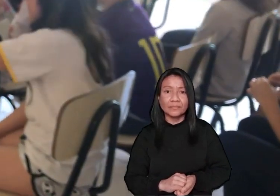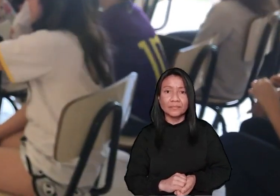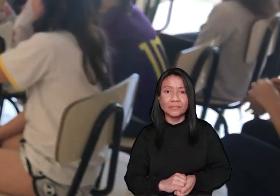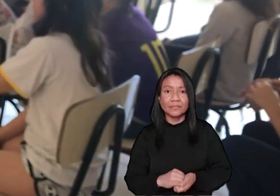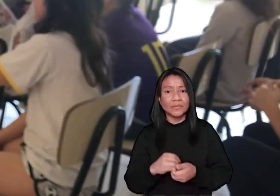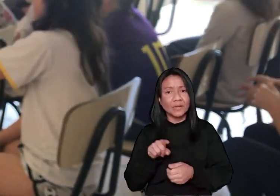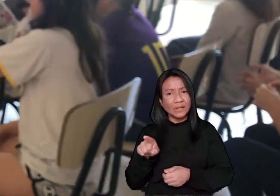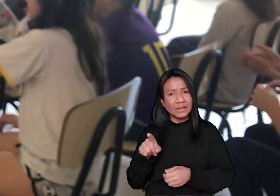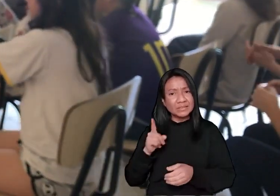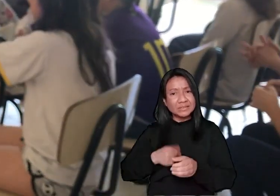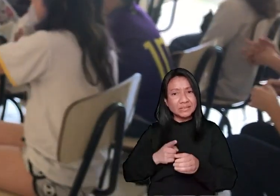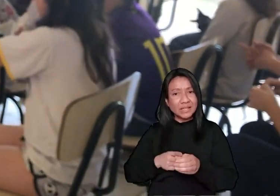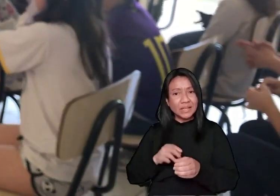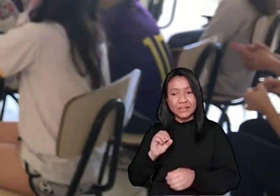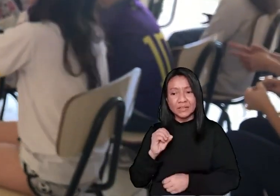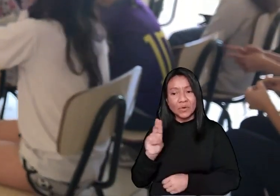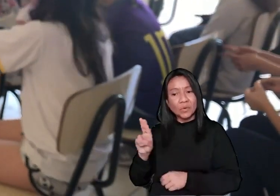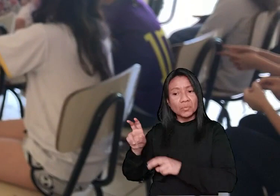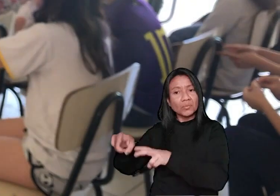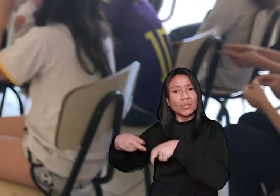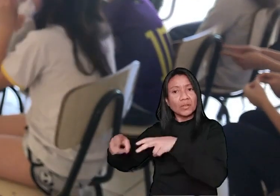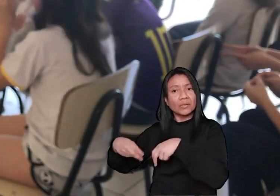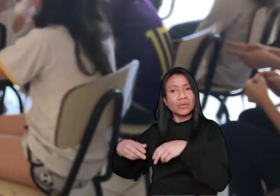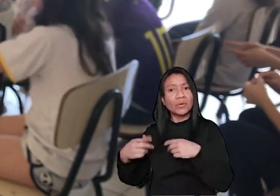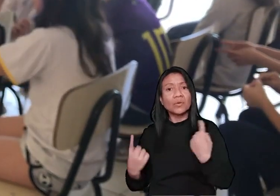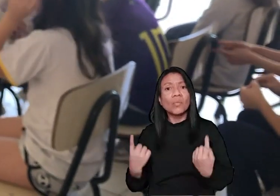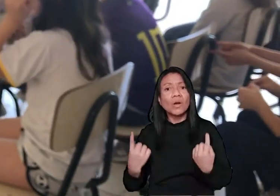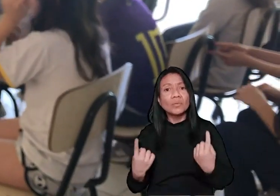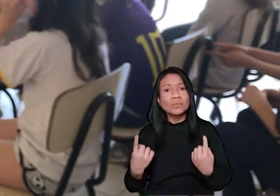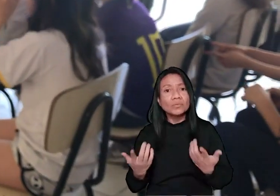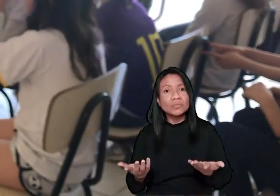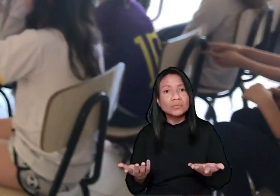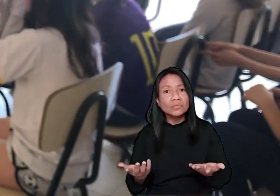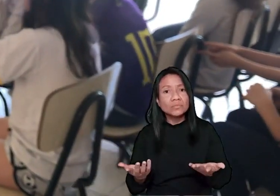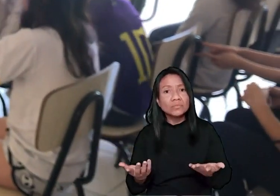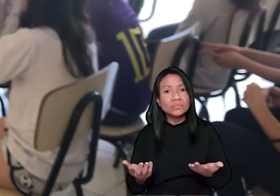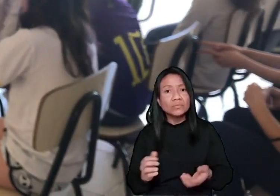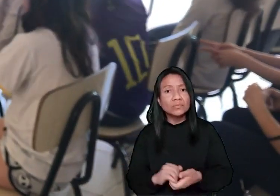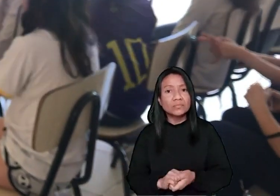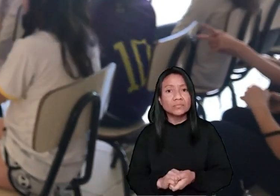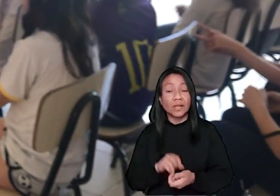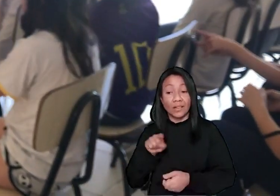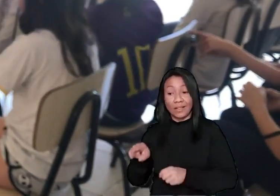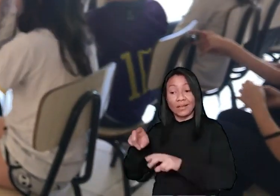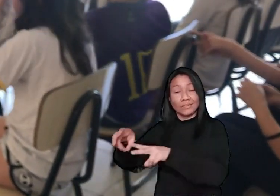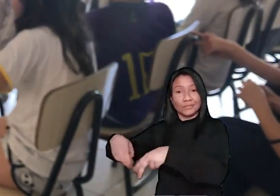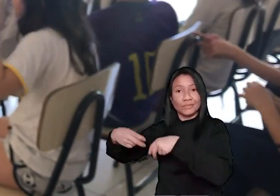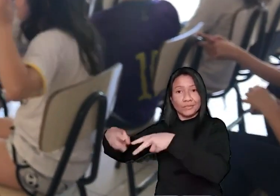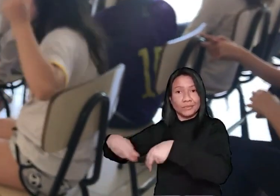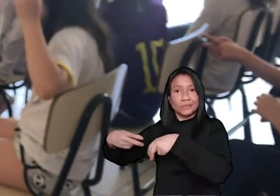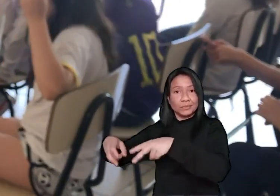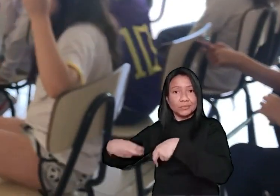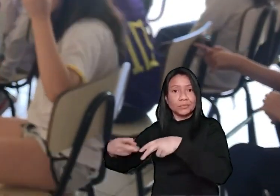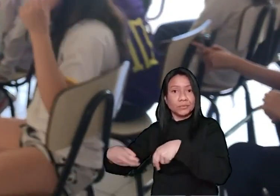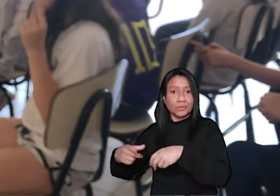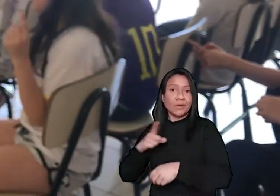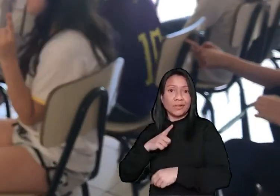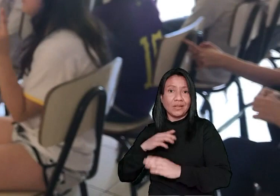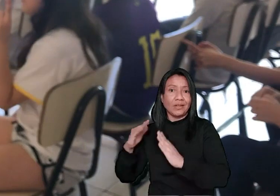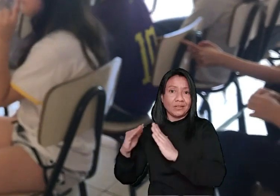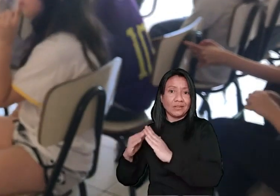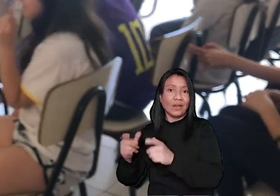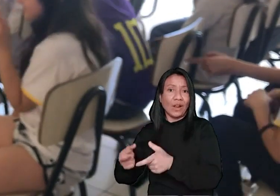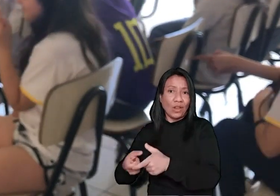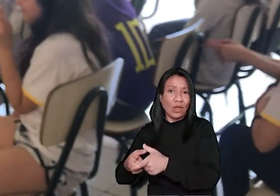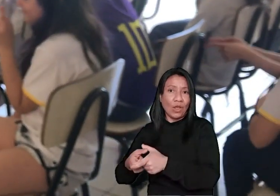as comunidades fossem grandes, né, tinham bastante, as igrejas eram pequenininhas, porque a mais importante era na cidade, né?